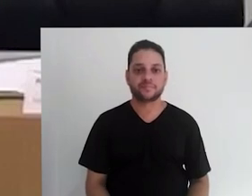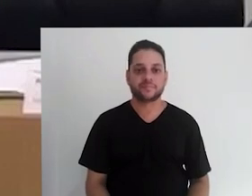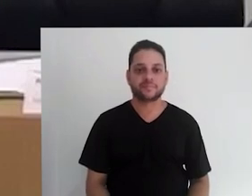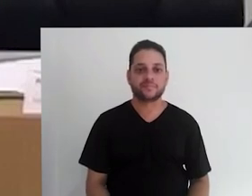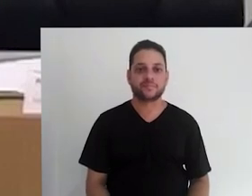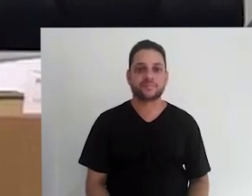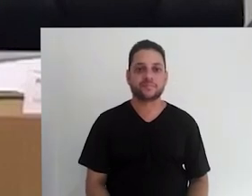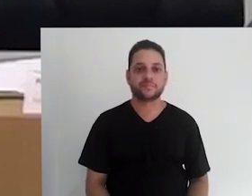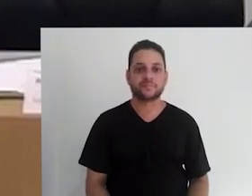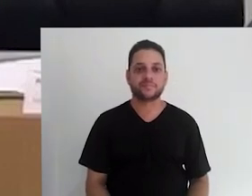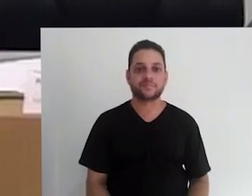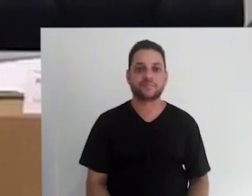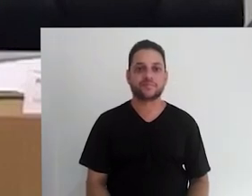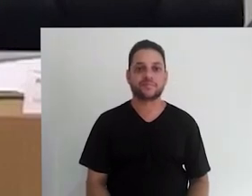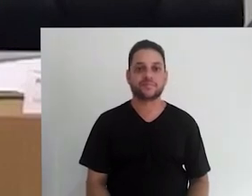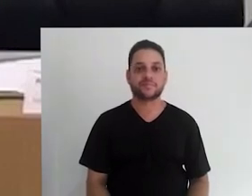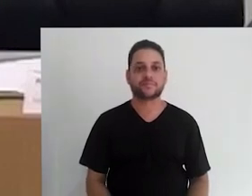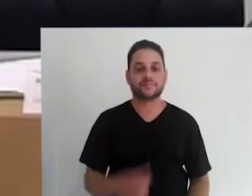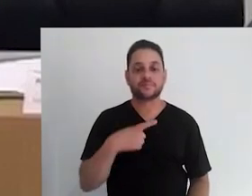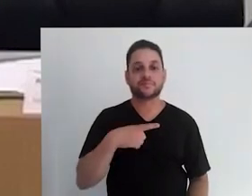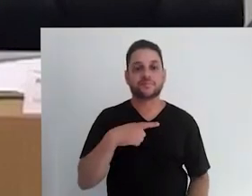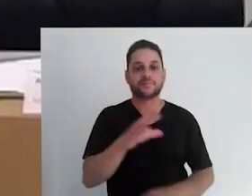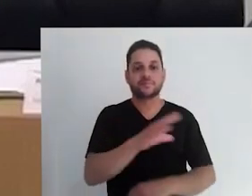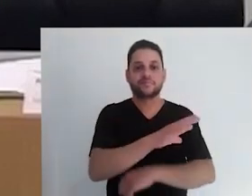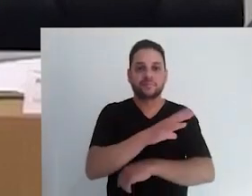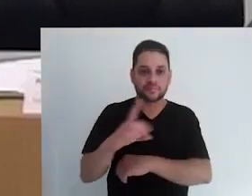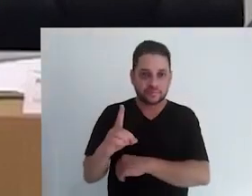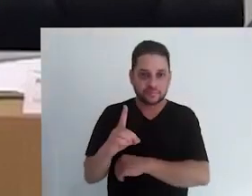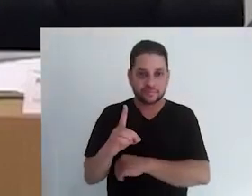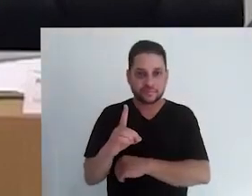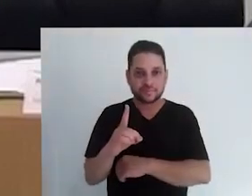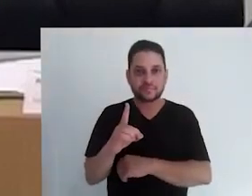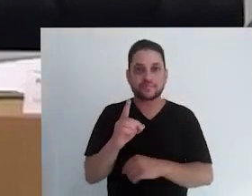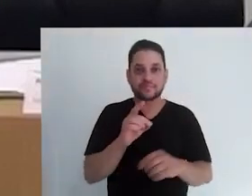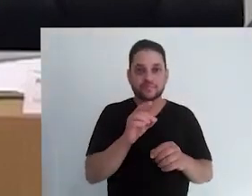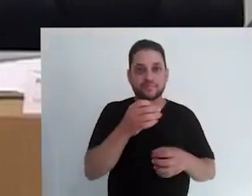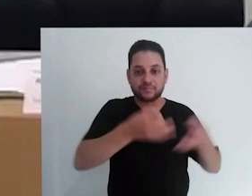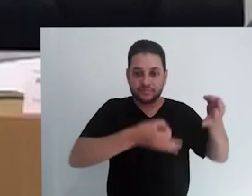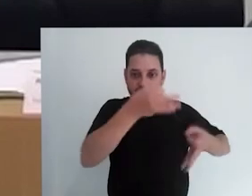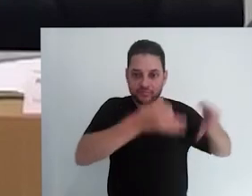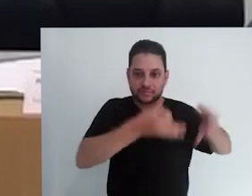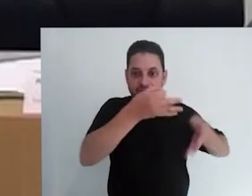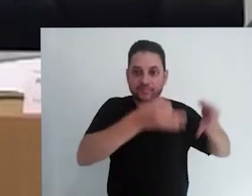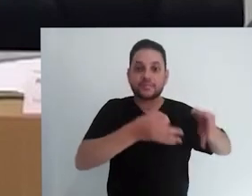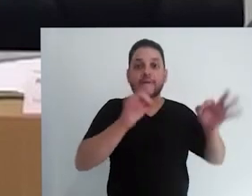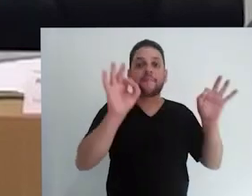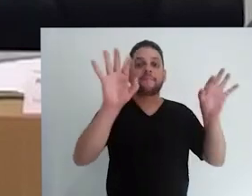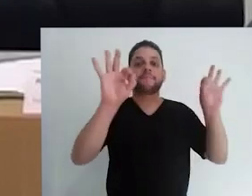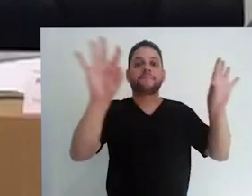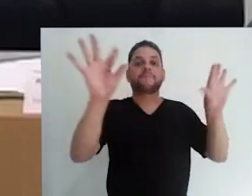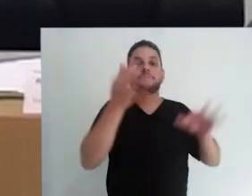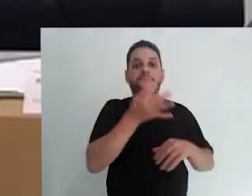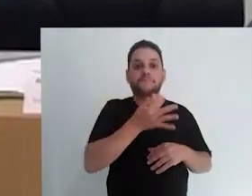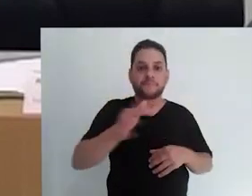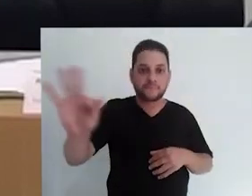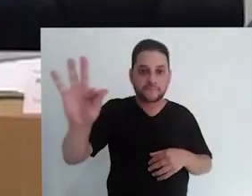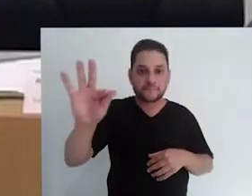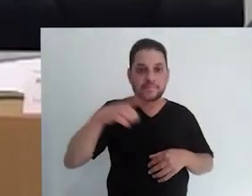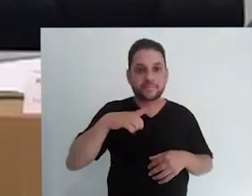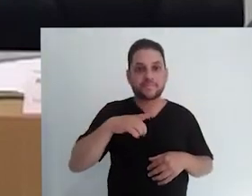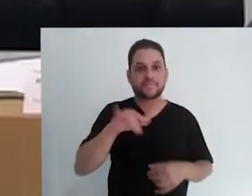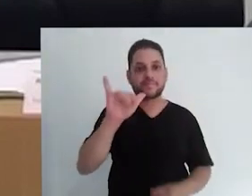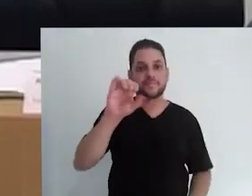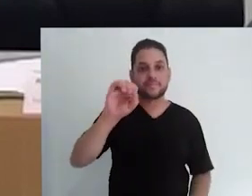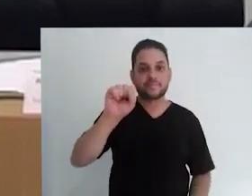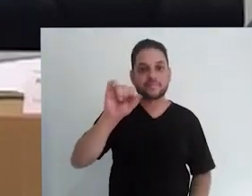E a nossa coordenadora dos juizados especiais federais, a desembargadora Consuelo Yoshida,